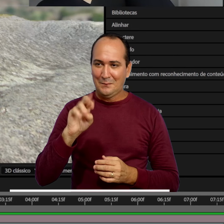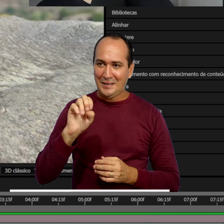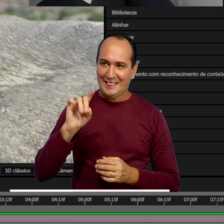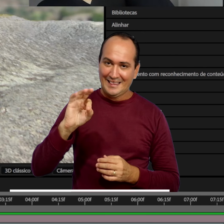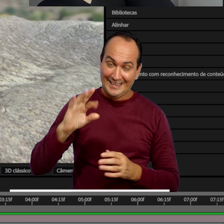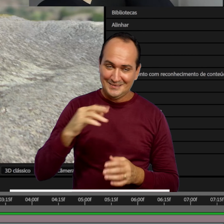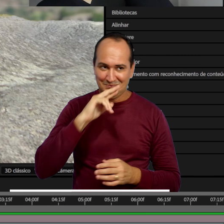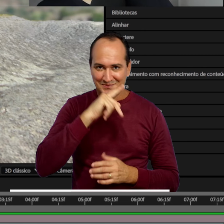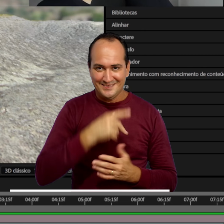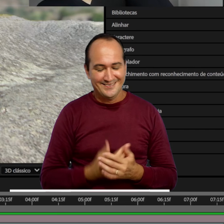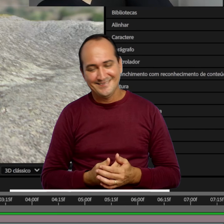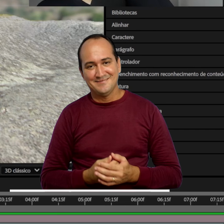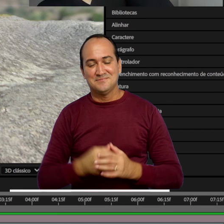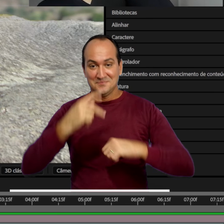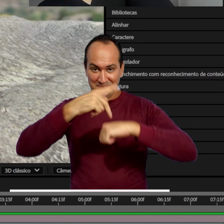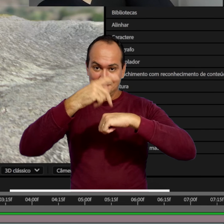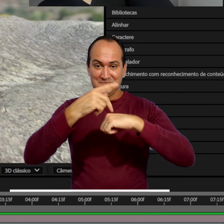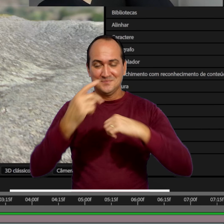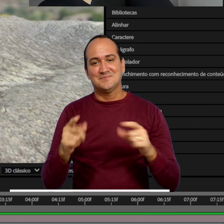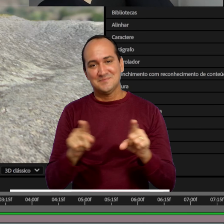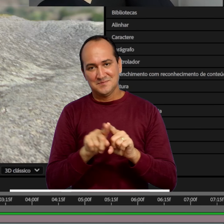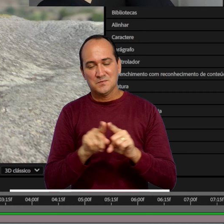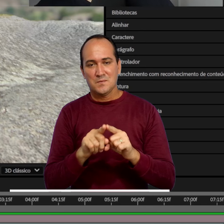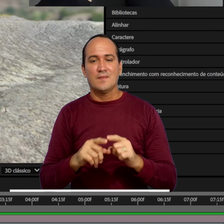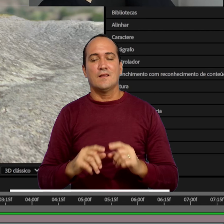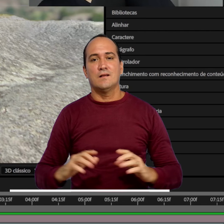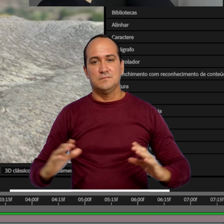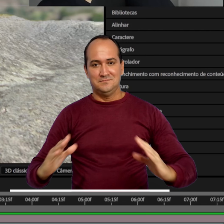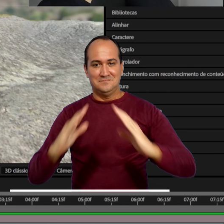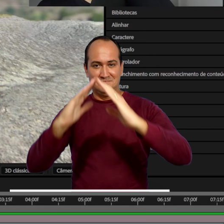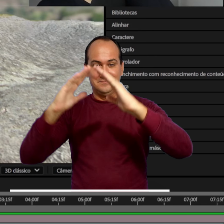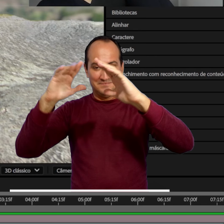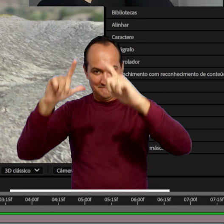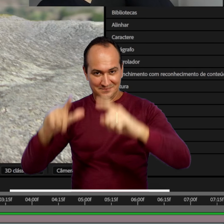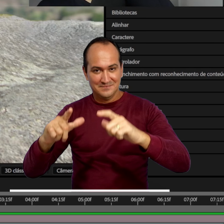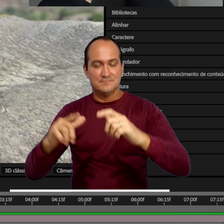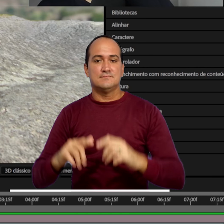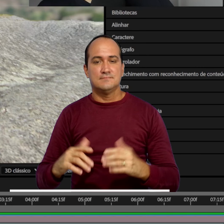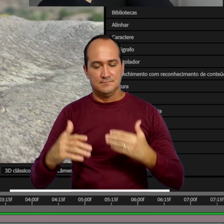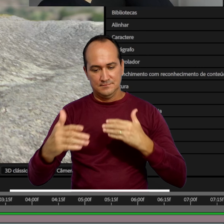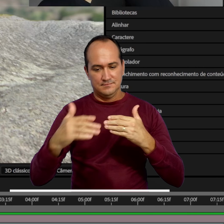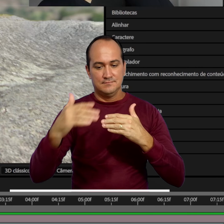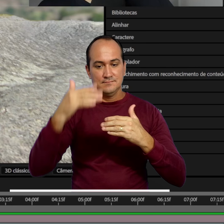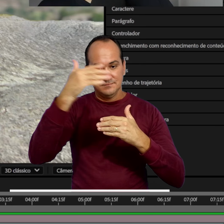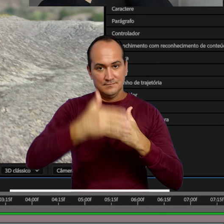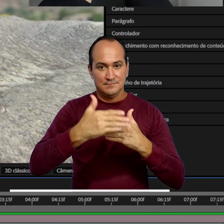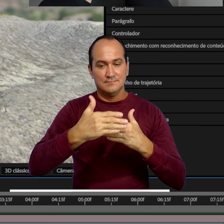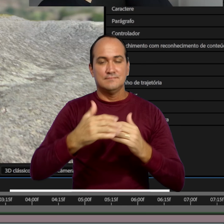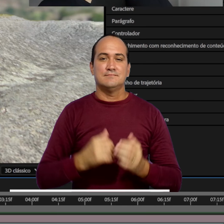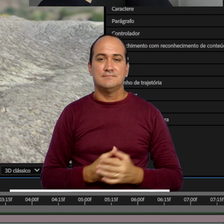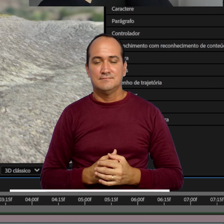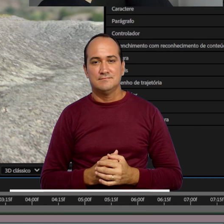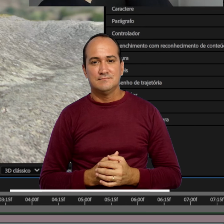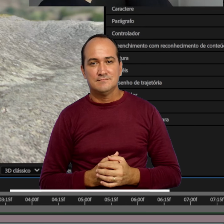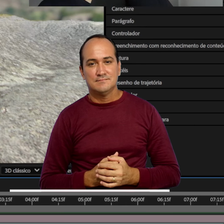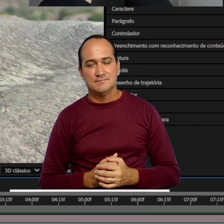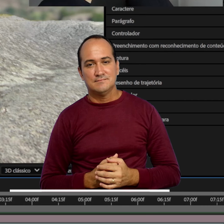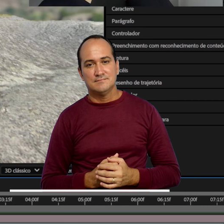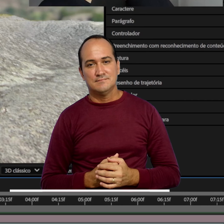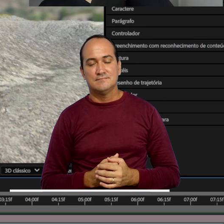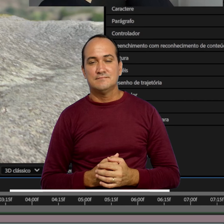vou aplicar ela aqui entre essa pedra, nessa rocha, e o templo, tá? Então eu vou colocar aqui, lá no meio dos dois ali, ó,